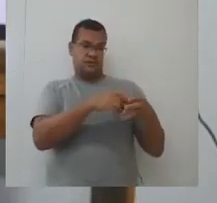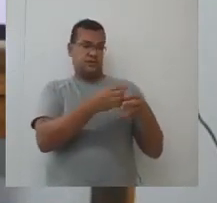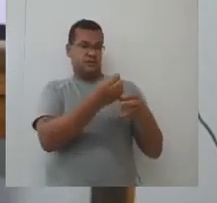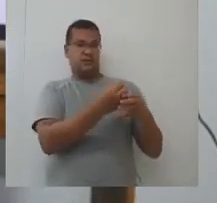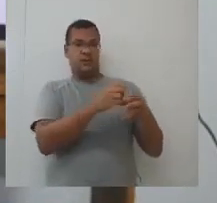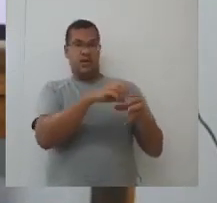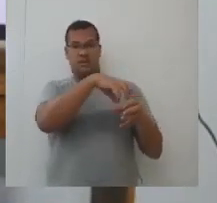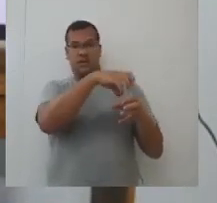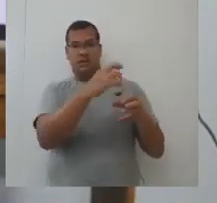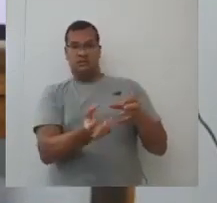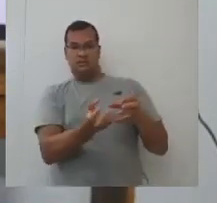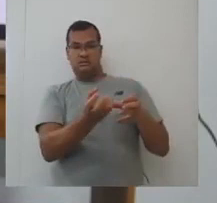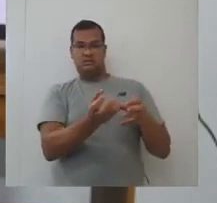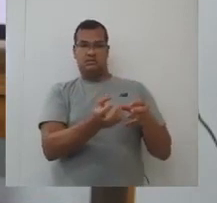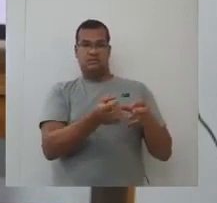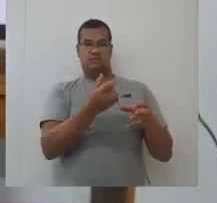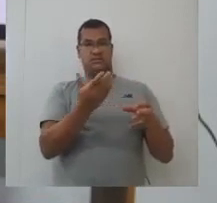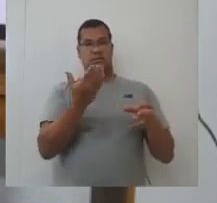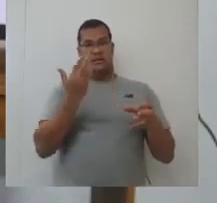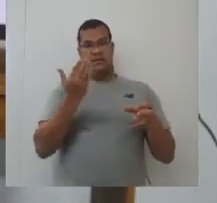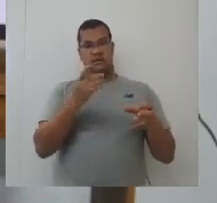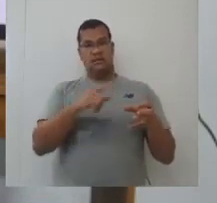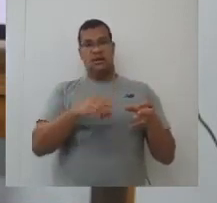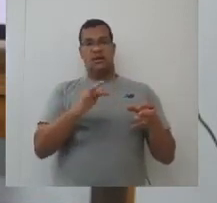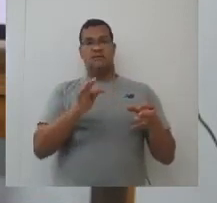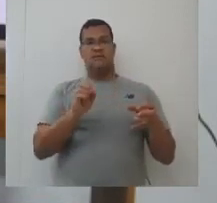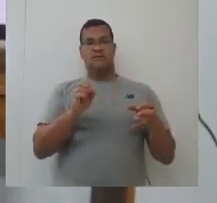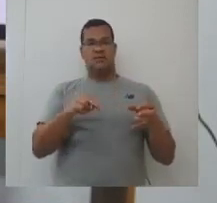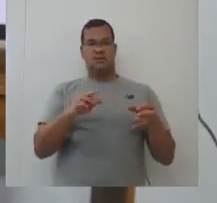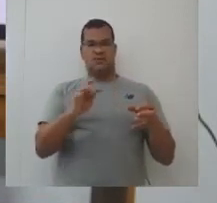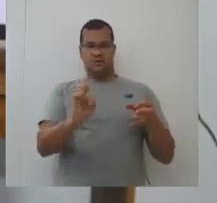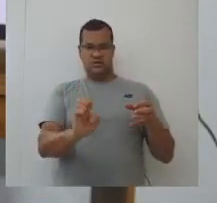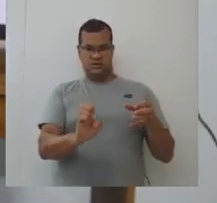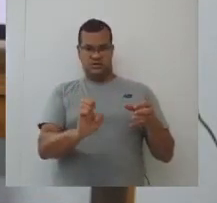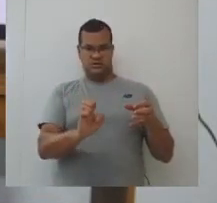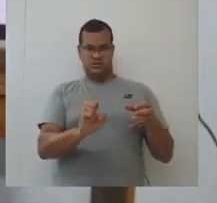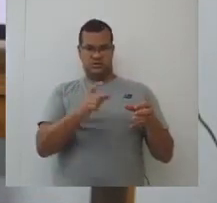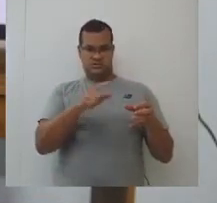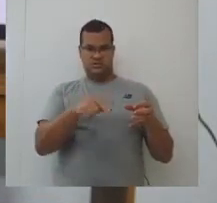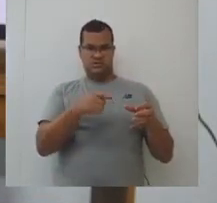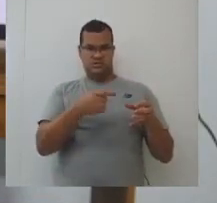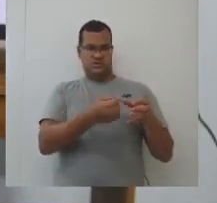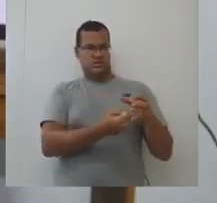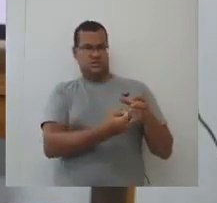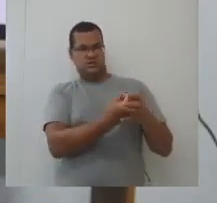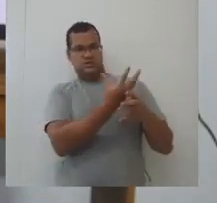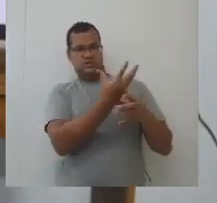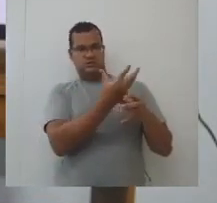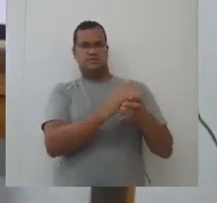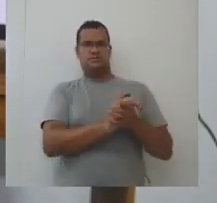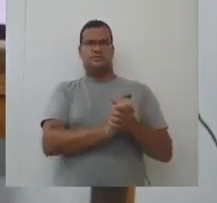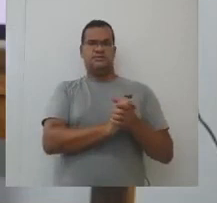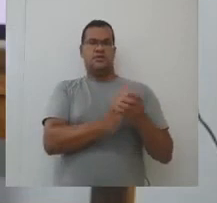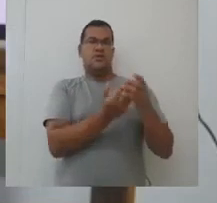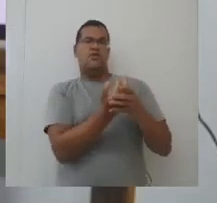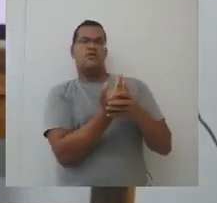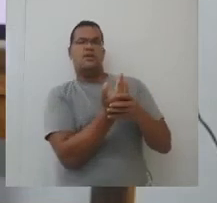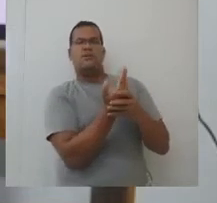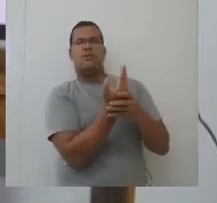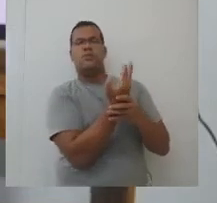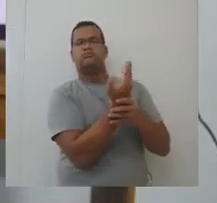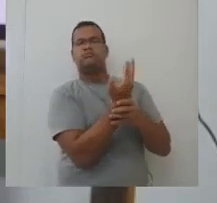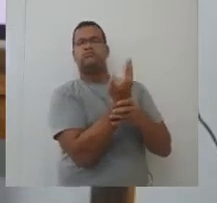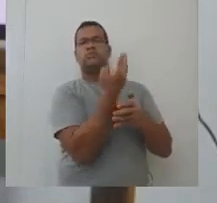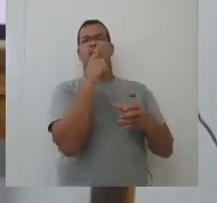aberto, comparativamente, é a carga fonte. É a que gerou esse campo. O vapor do